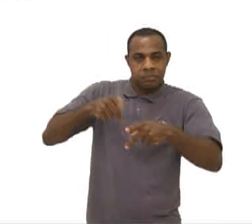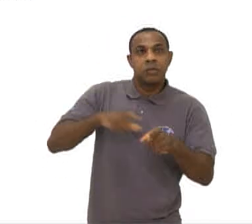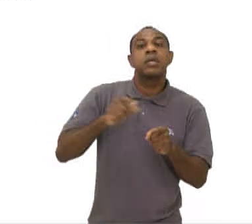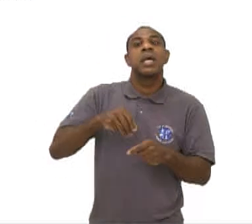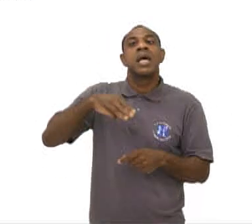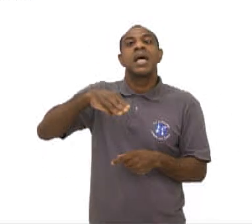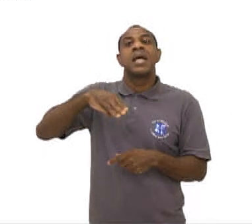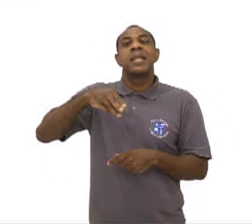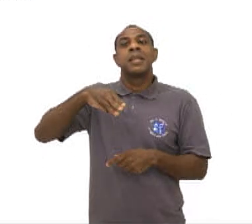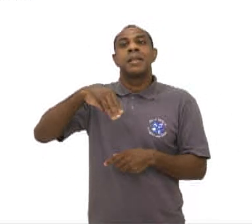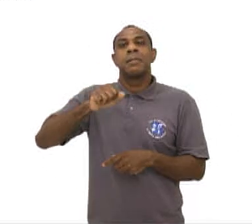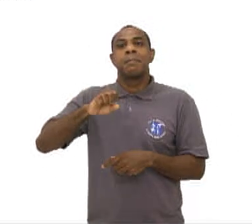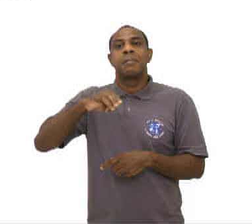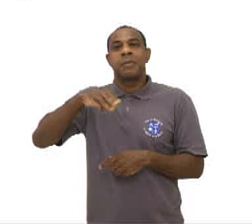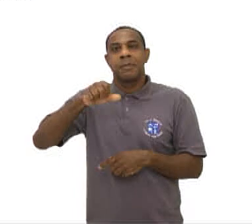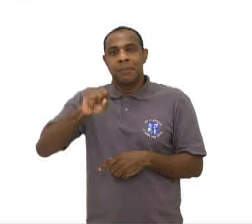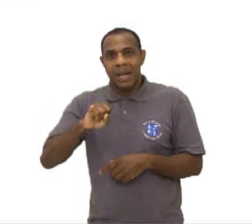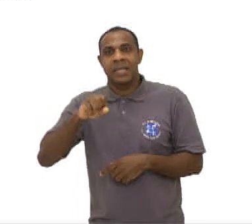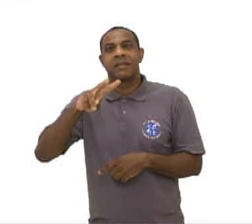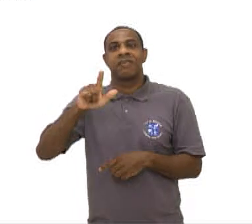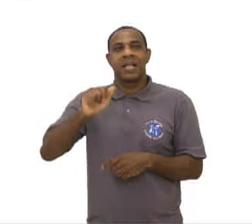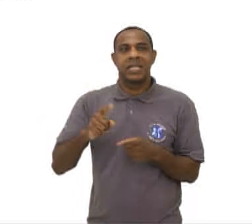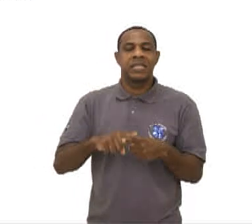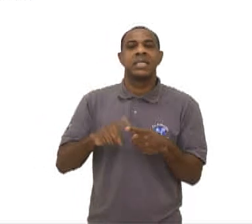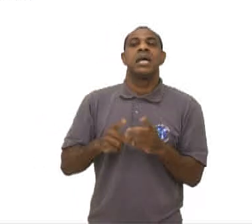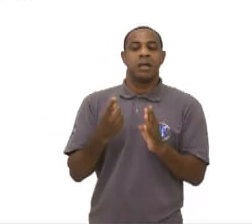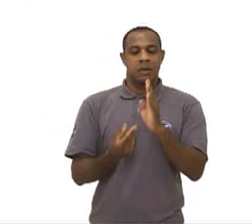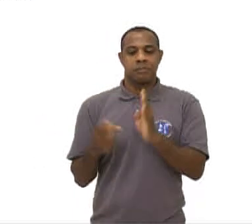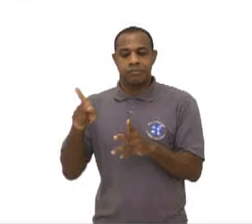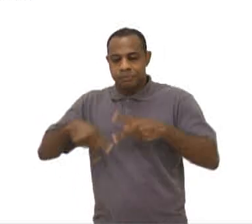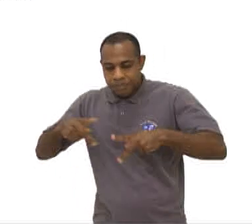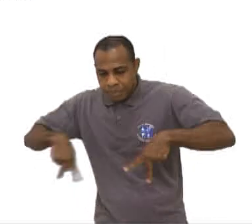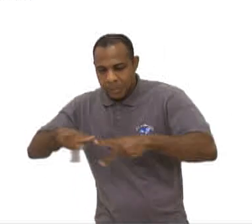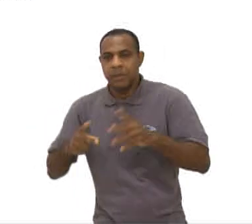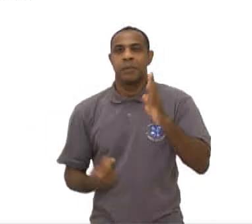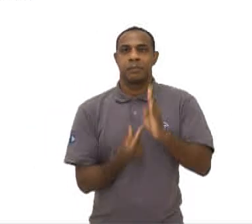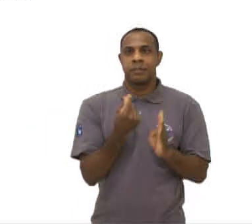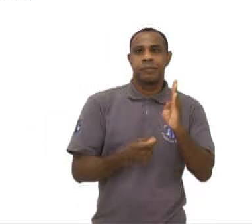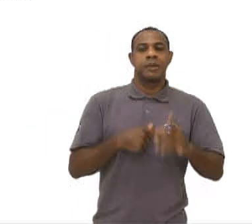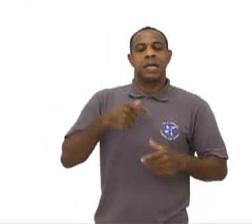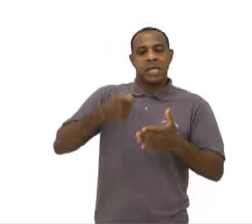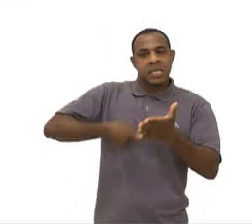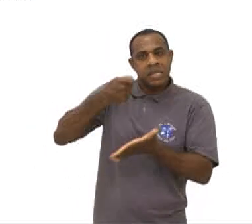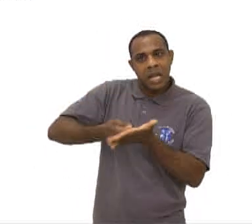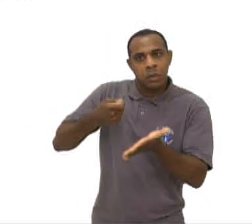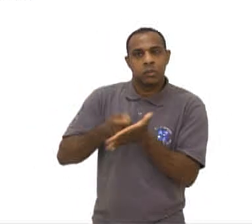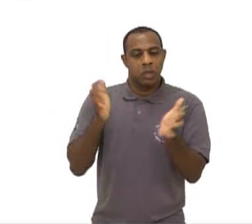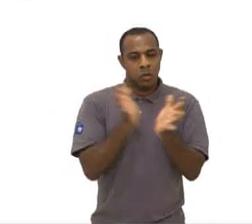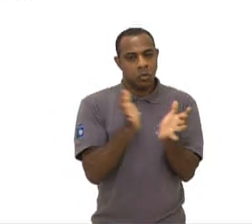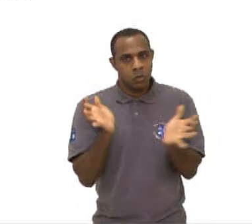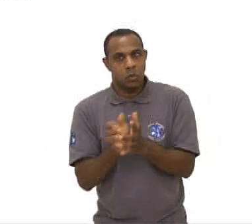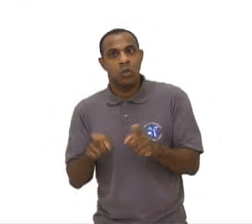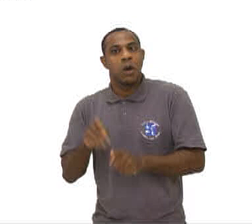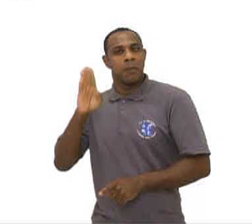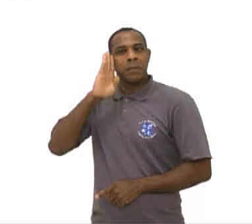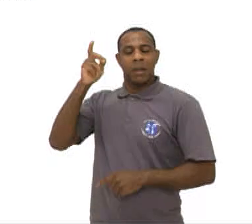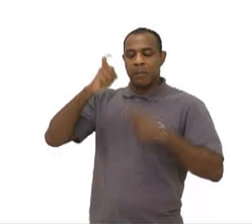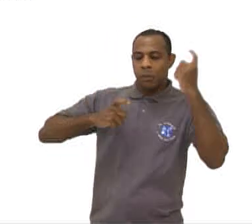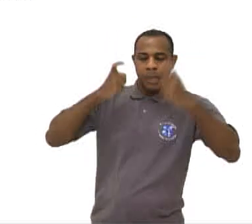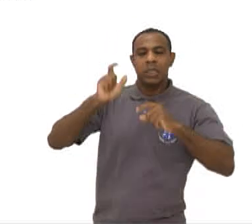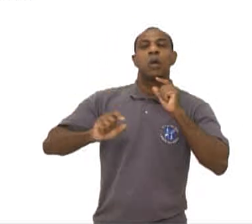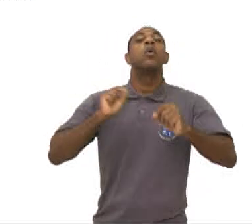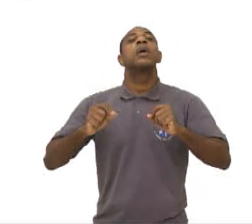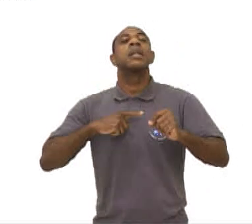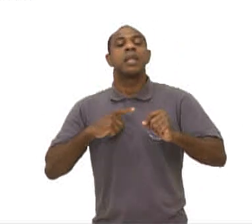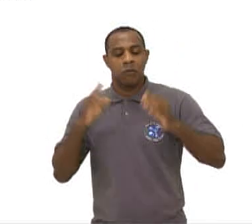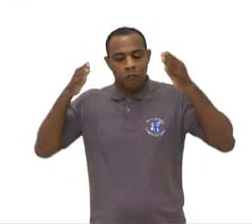na divisão da sociedade entre burguesia e proletariado, na luta de classes. Portanto, suas principais preocupações